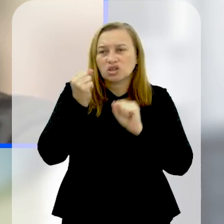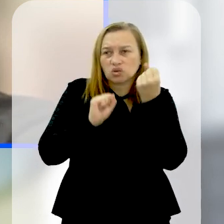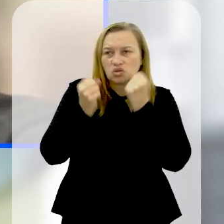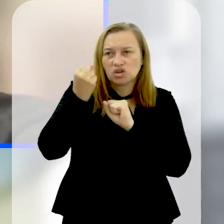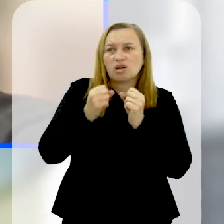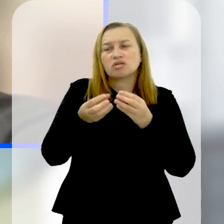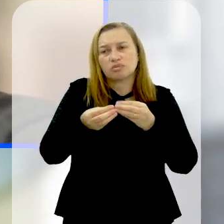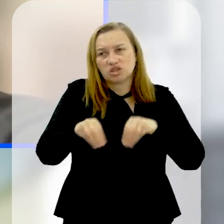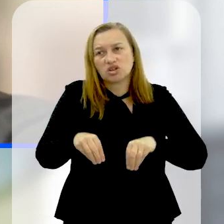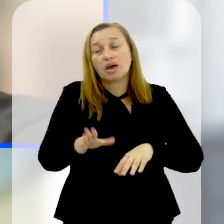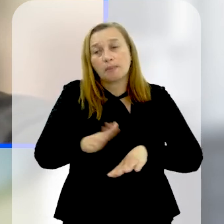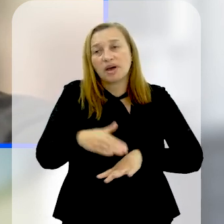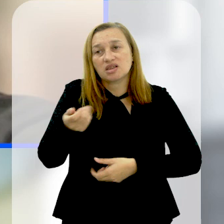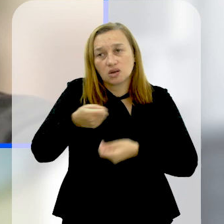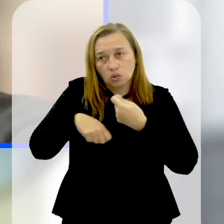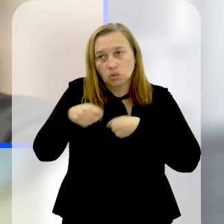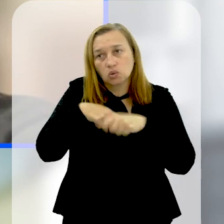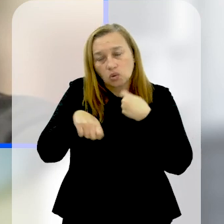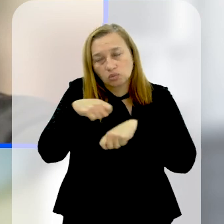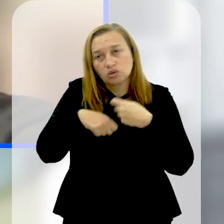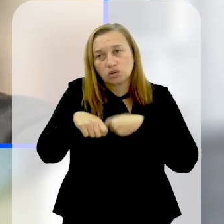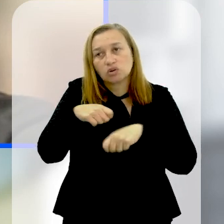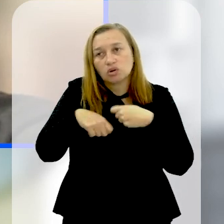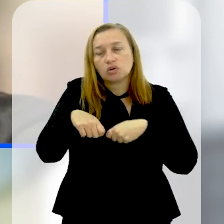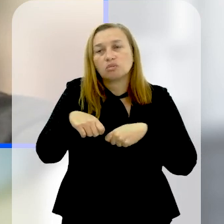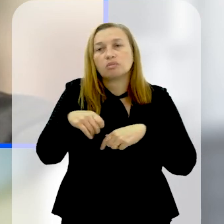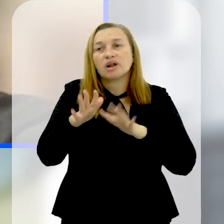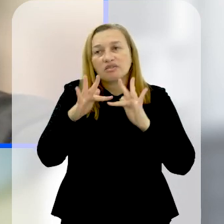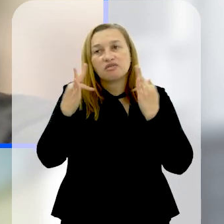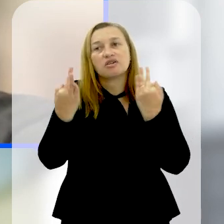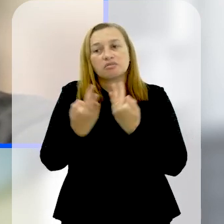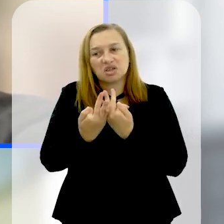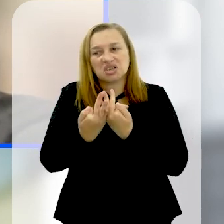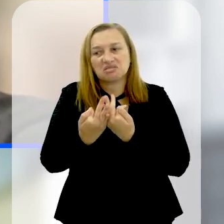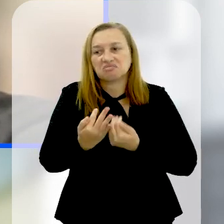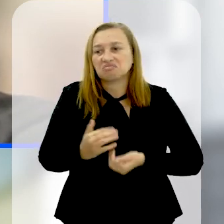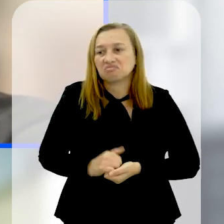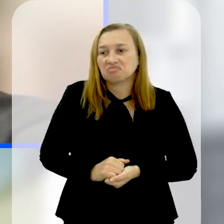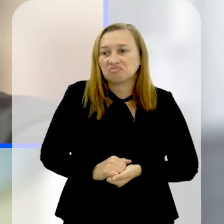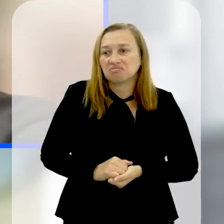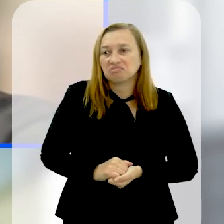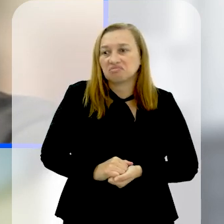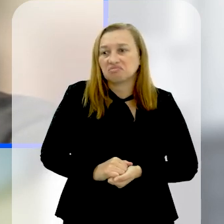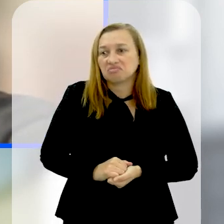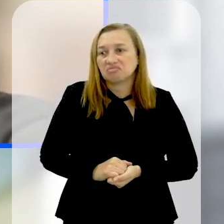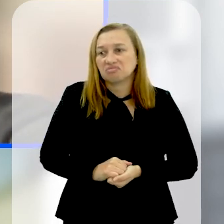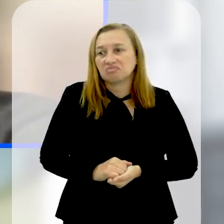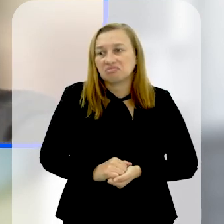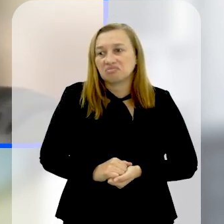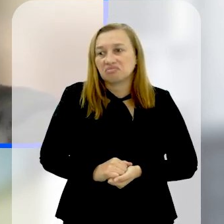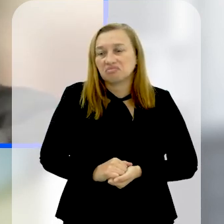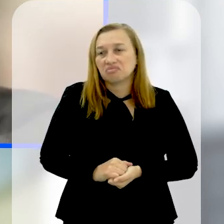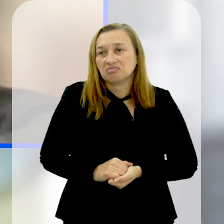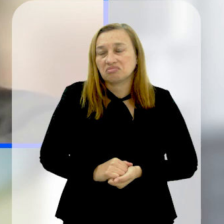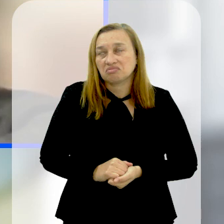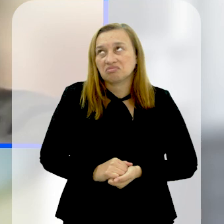compra no supermercado. Vão ser mais econômicos para o bolso das famílias, de qualquer padrão